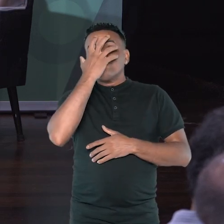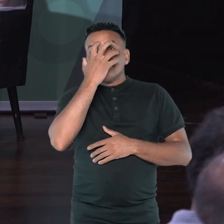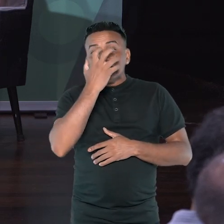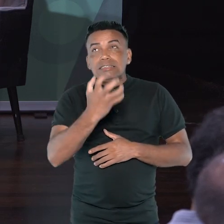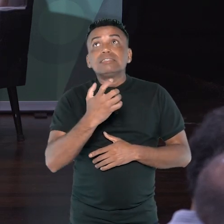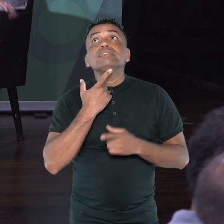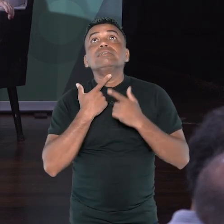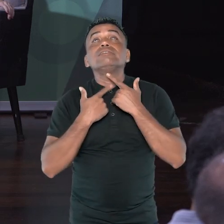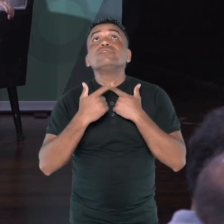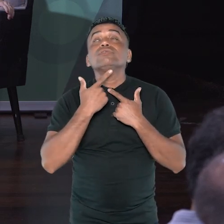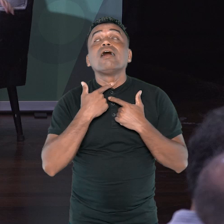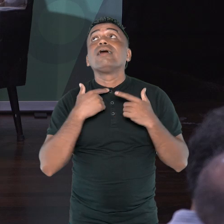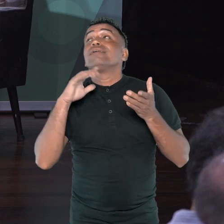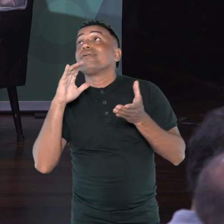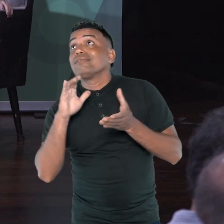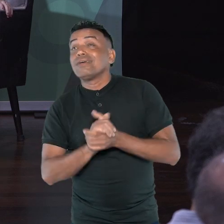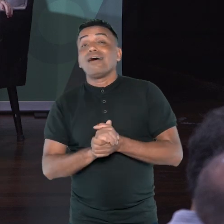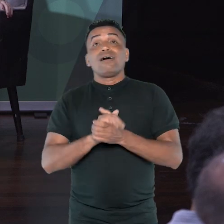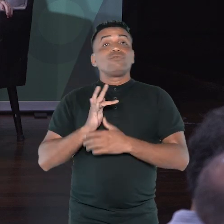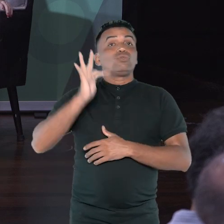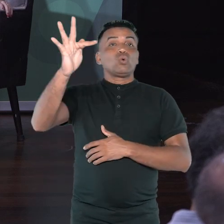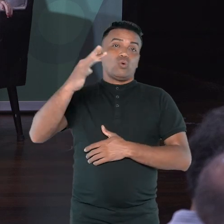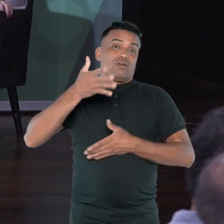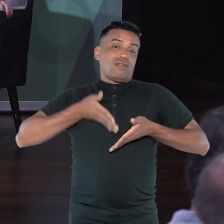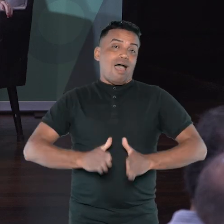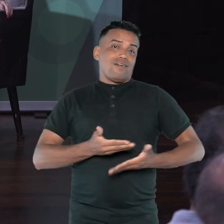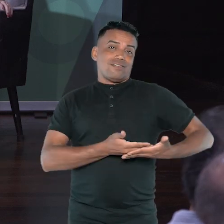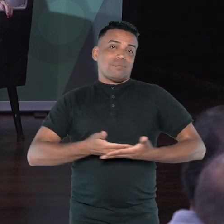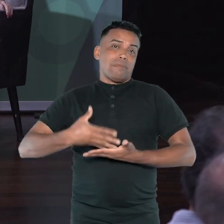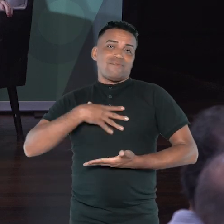se casar e de eventualmente ter filhos.